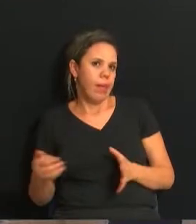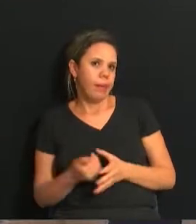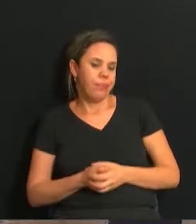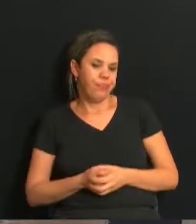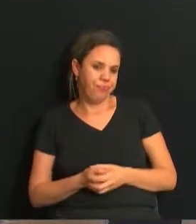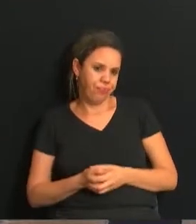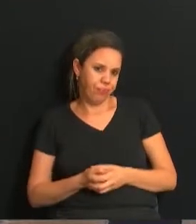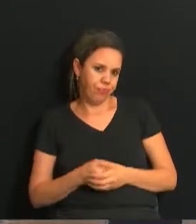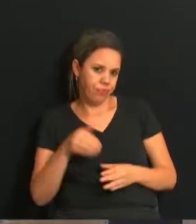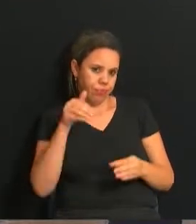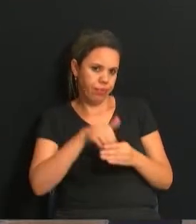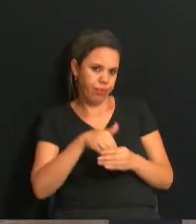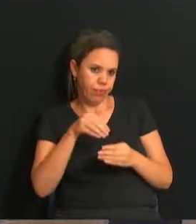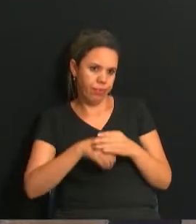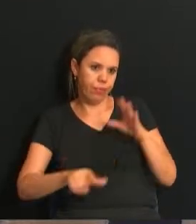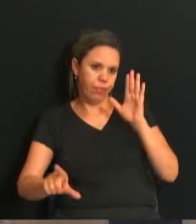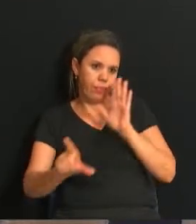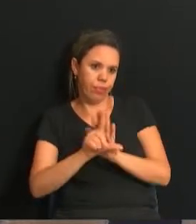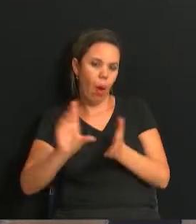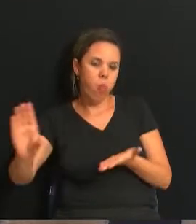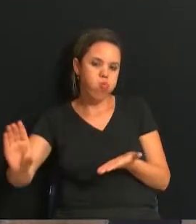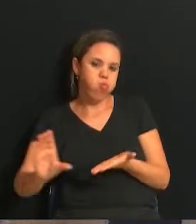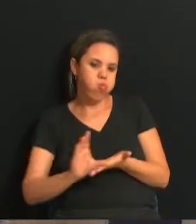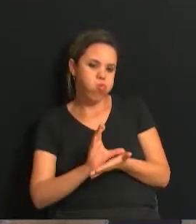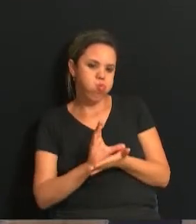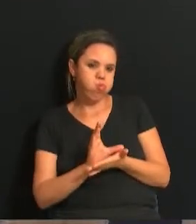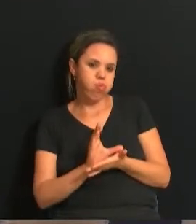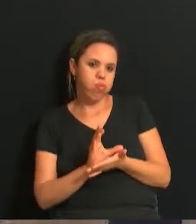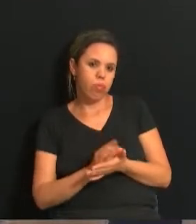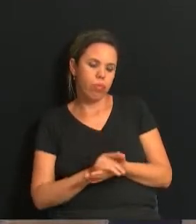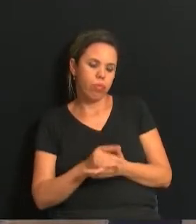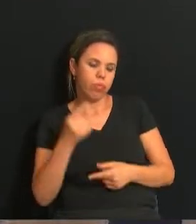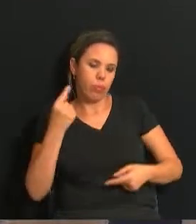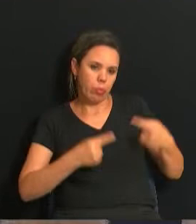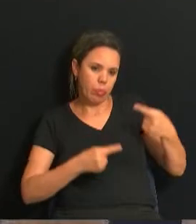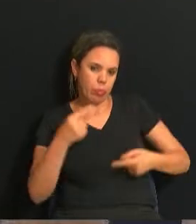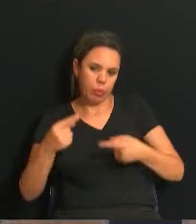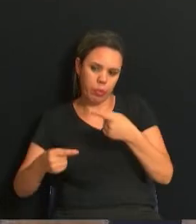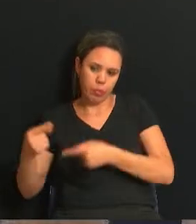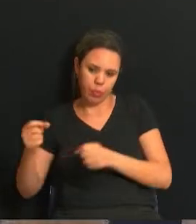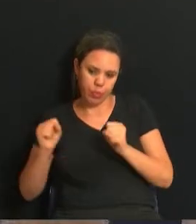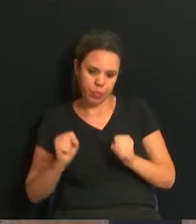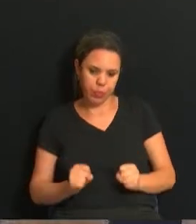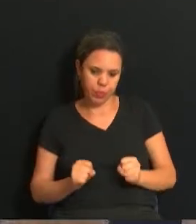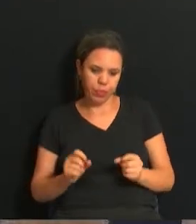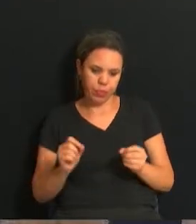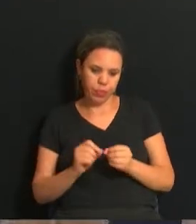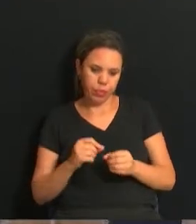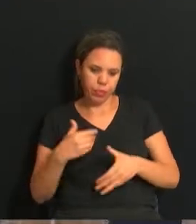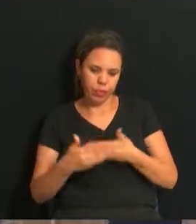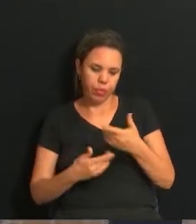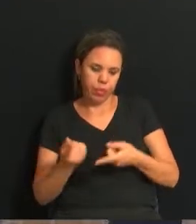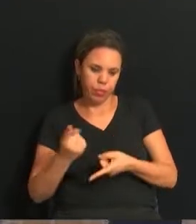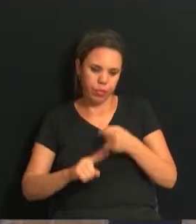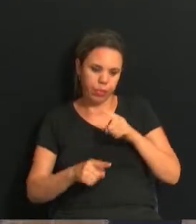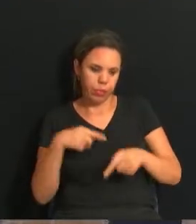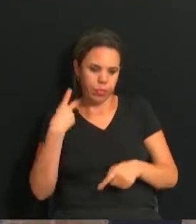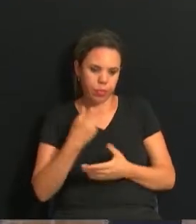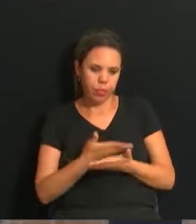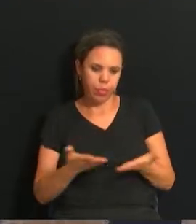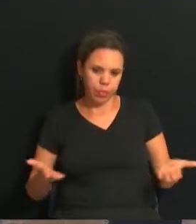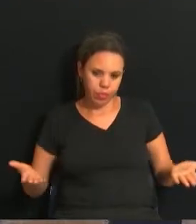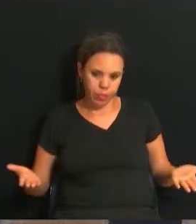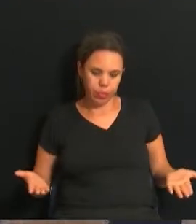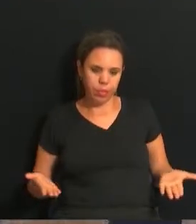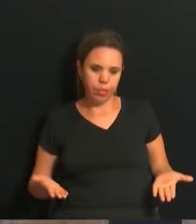a votação da lei orçamentária. Chegamos a discutir que a gente deveria fazer um pacto entre os vereadores para que a